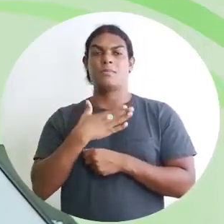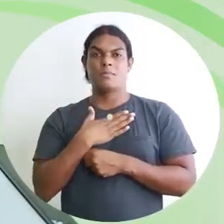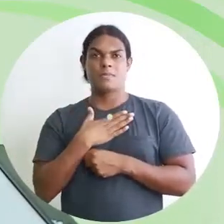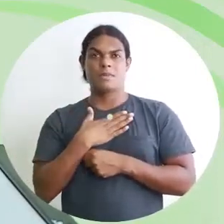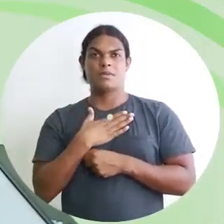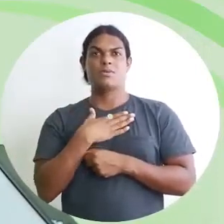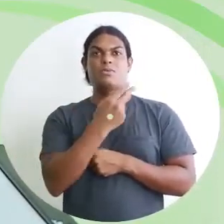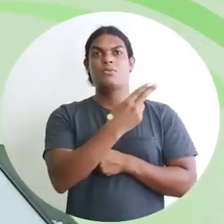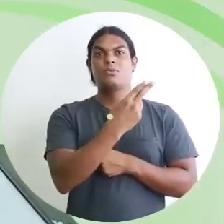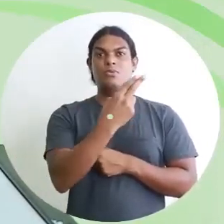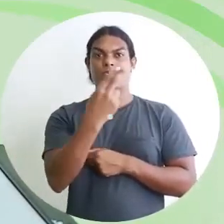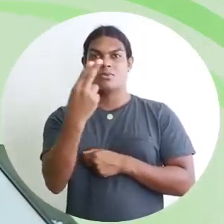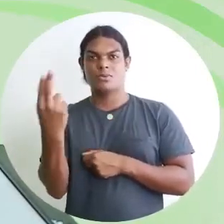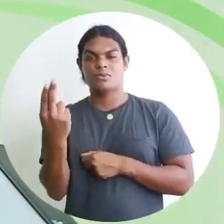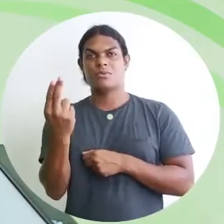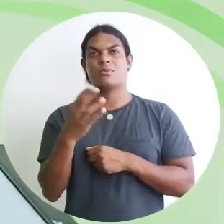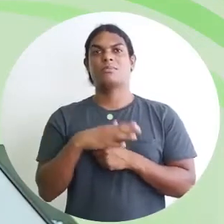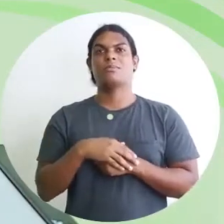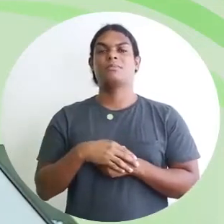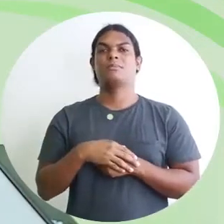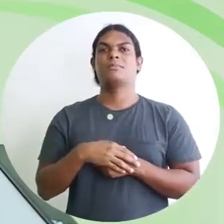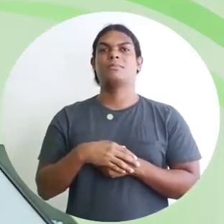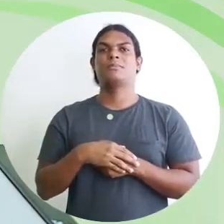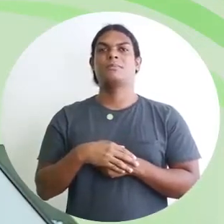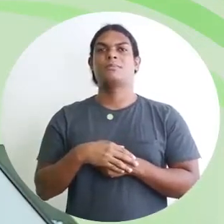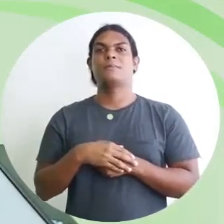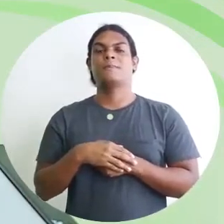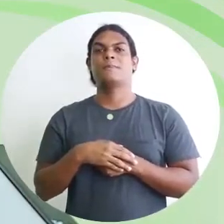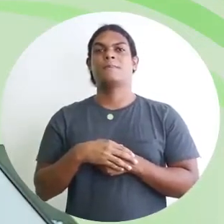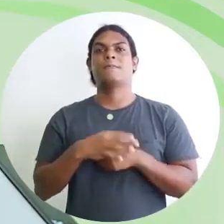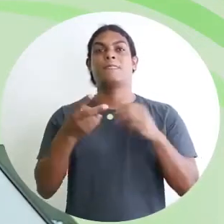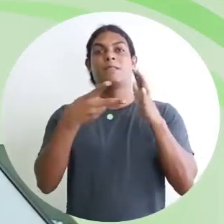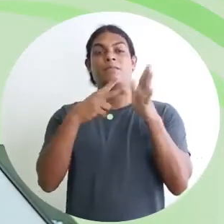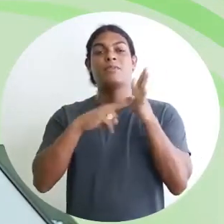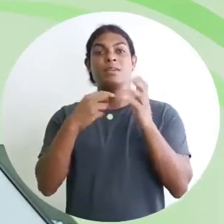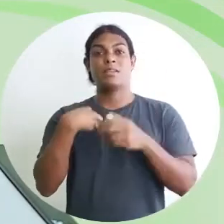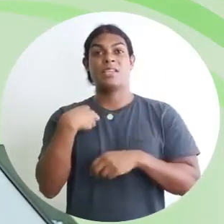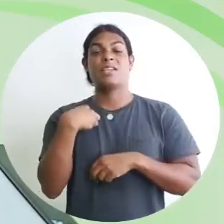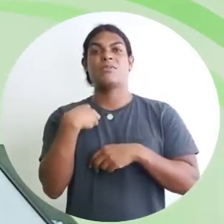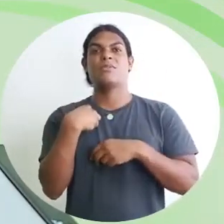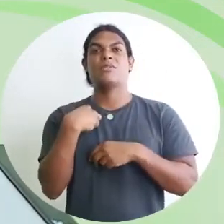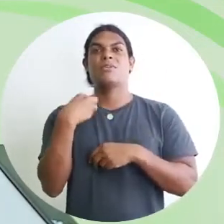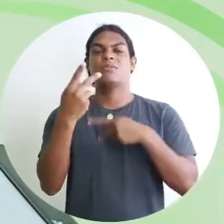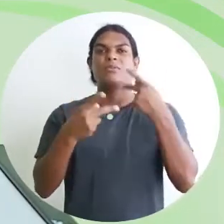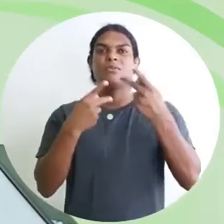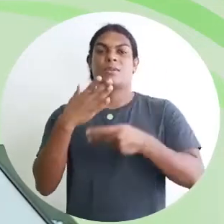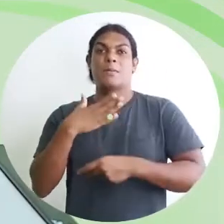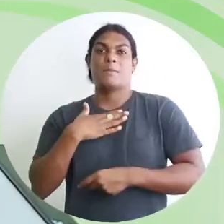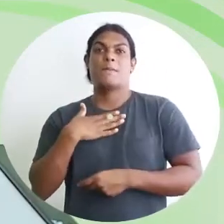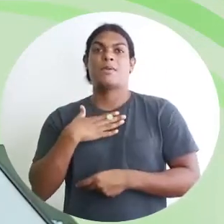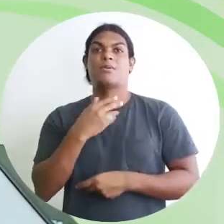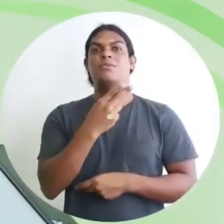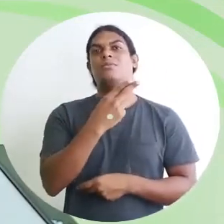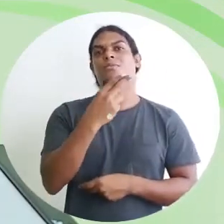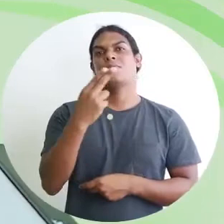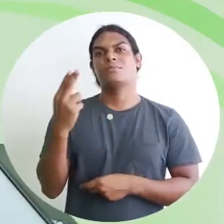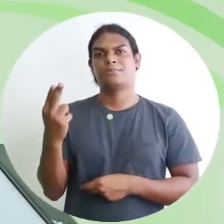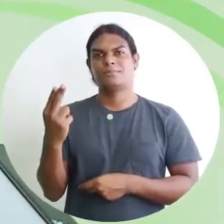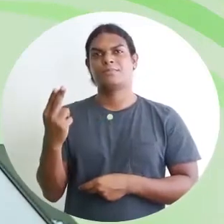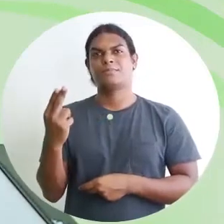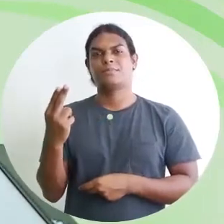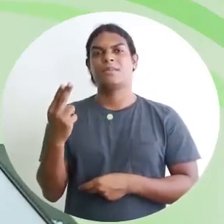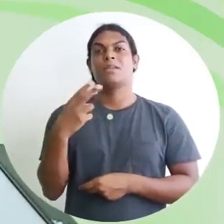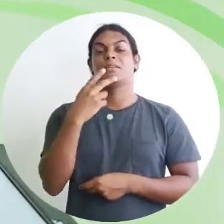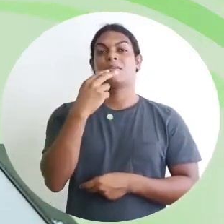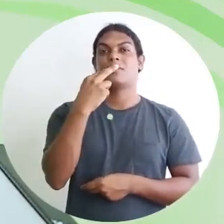mostrando e passando o dedo. Isso significa que eu vou dizer meu nome, tá? Então, essa é uma linguagem não verbal, quando